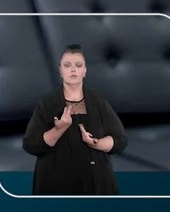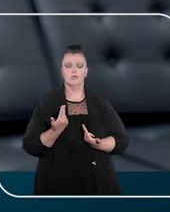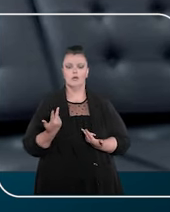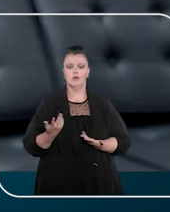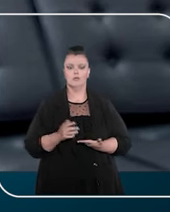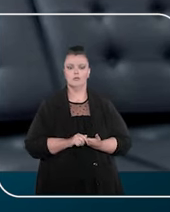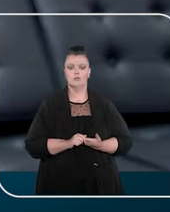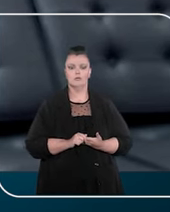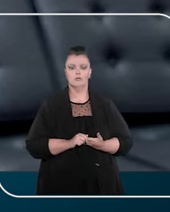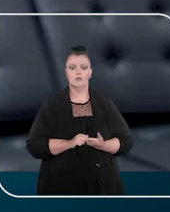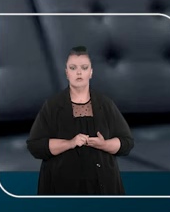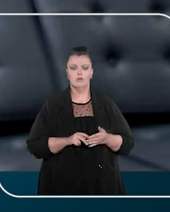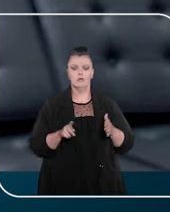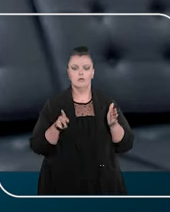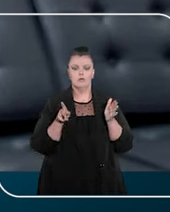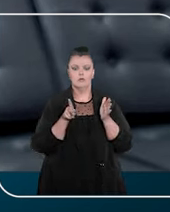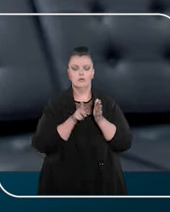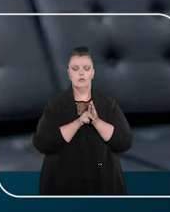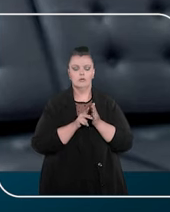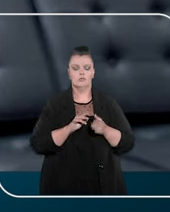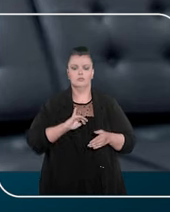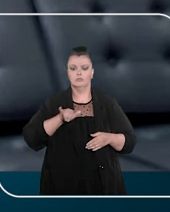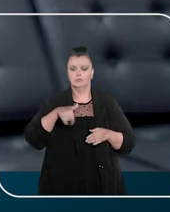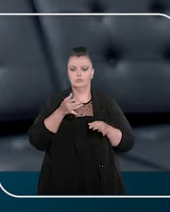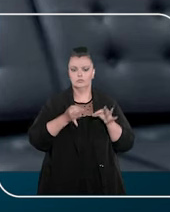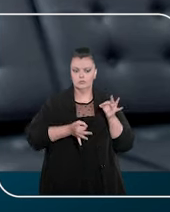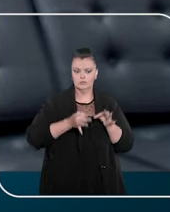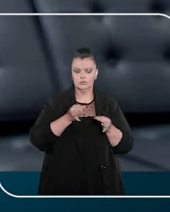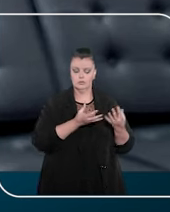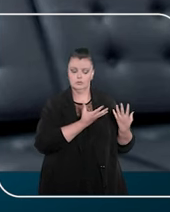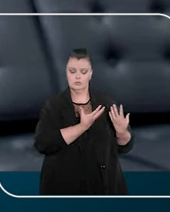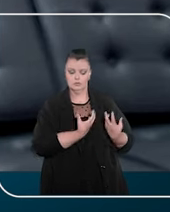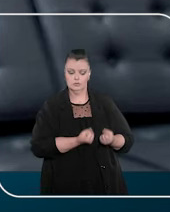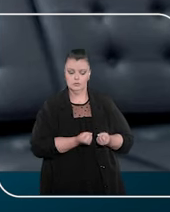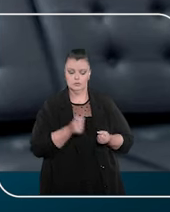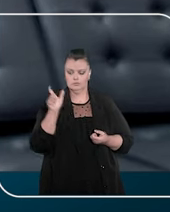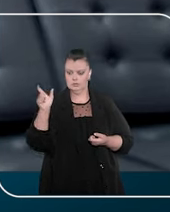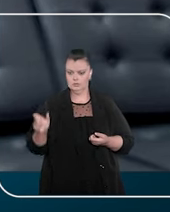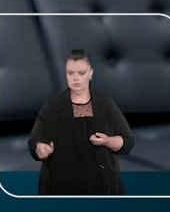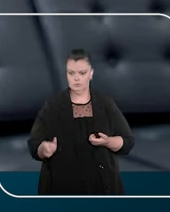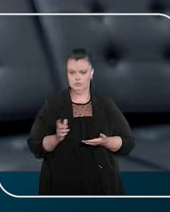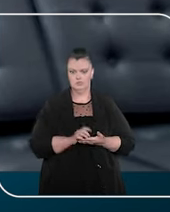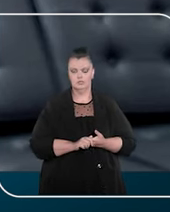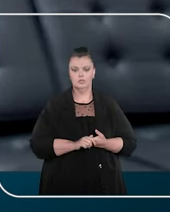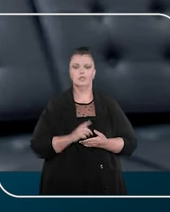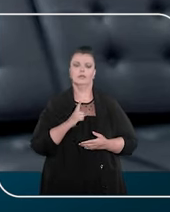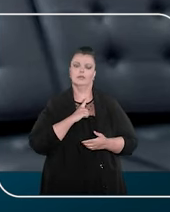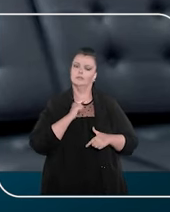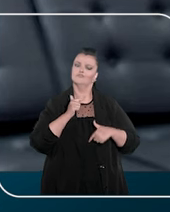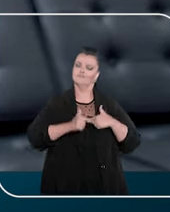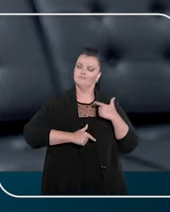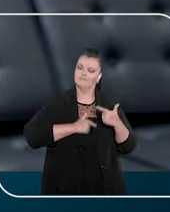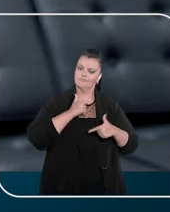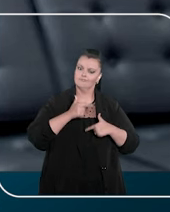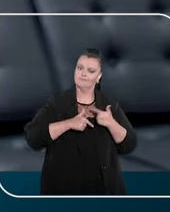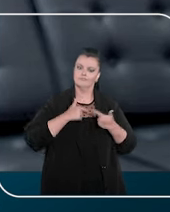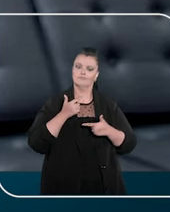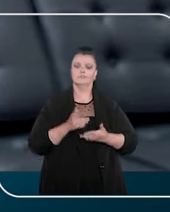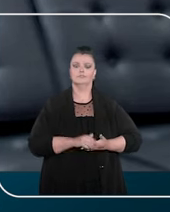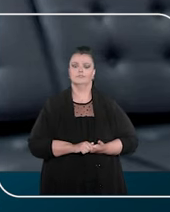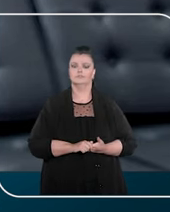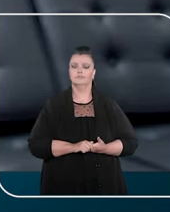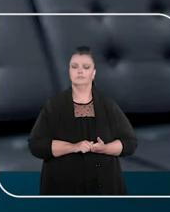tratamento que todos os jurisdicionados devem receber. Então, nós temos feito esse trabalho de tentativa de